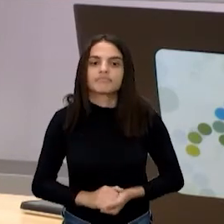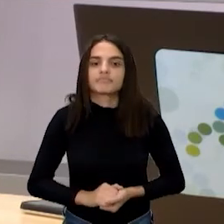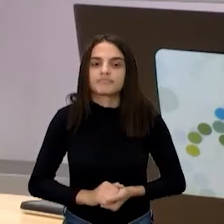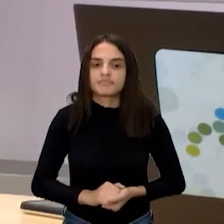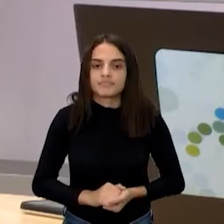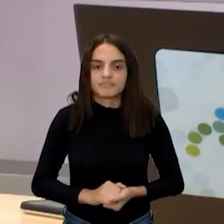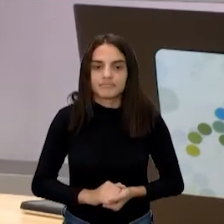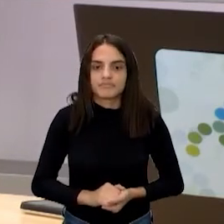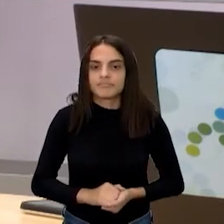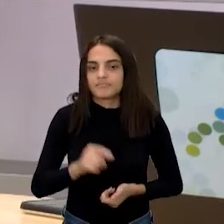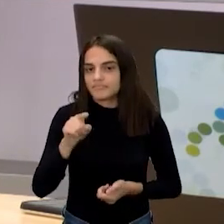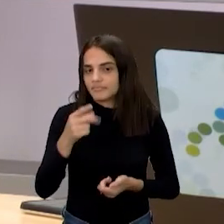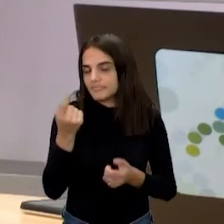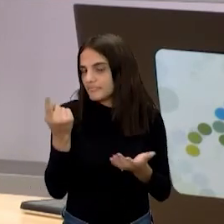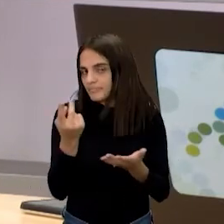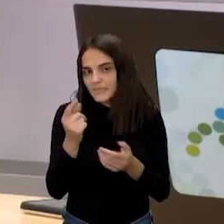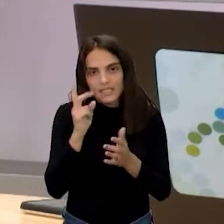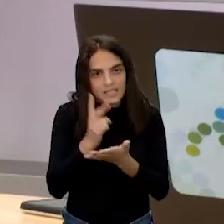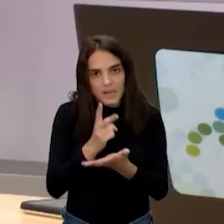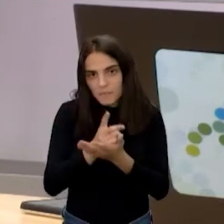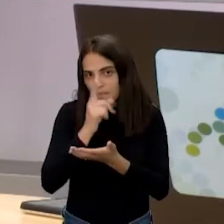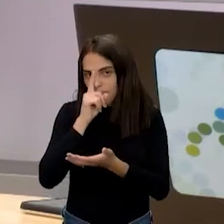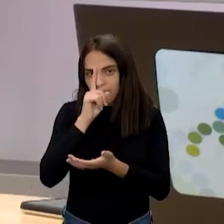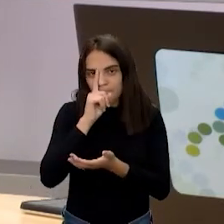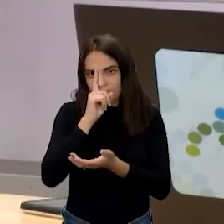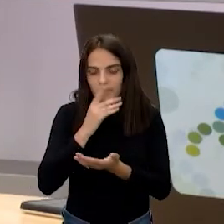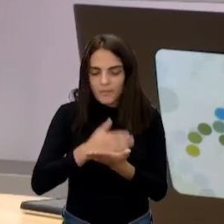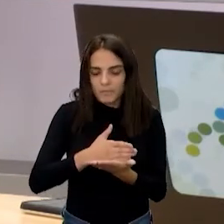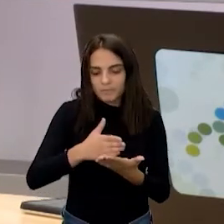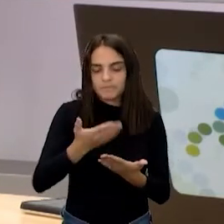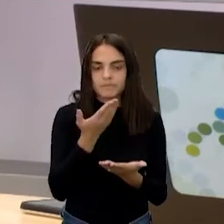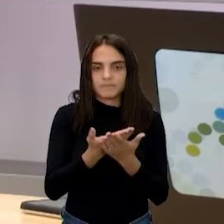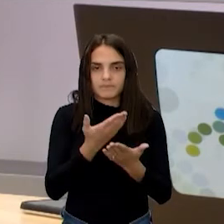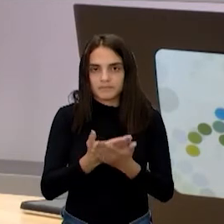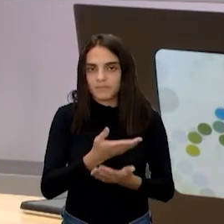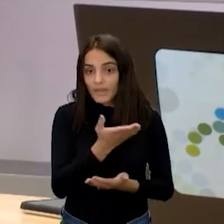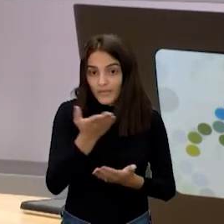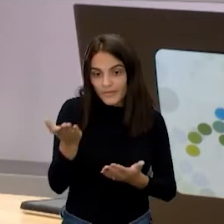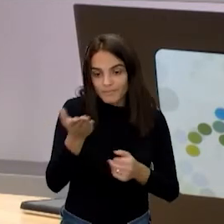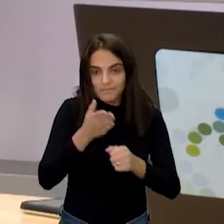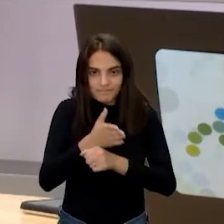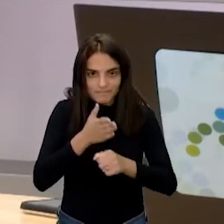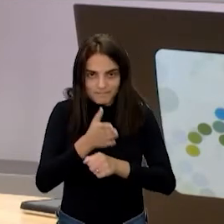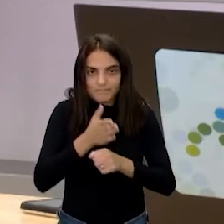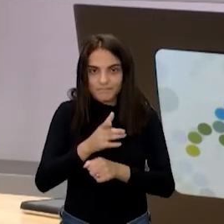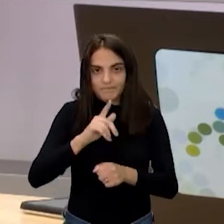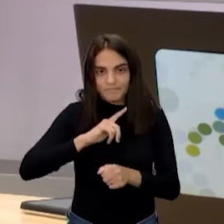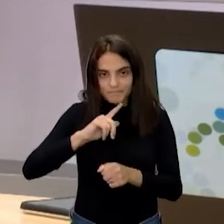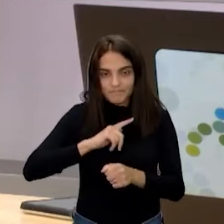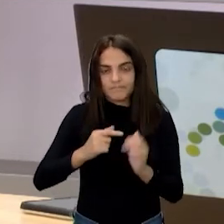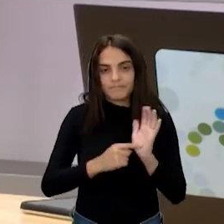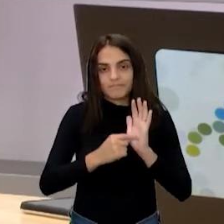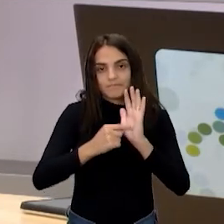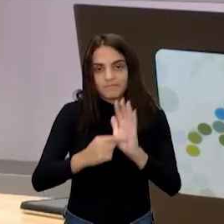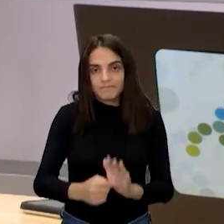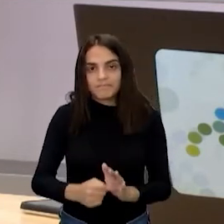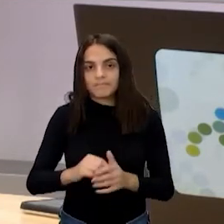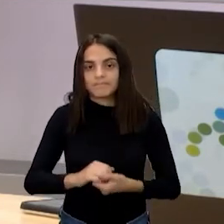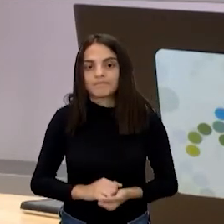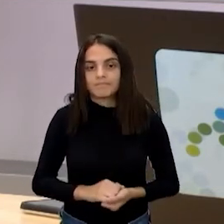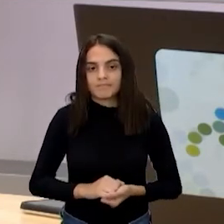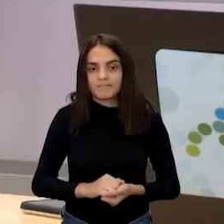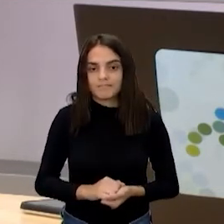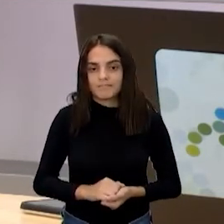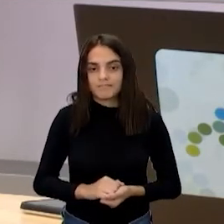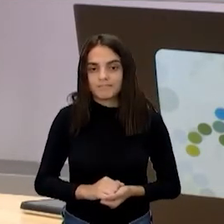você tá sempre numa armadilha, tá? Então vamos começar a nossa aula e aí vocês vão participar, né? Mostrando aí é